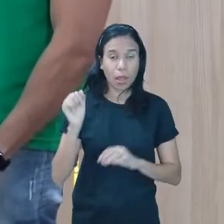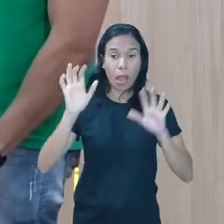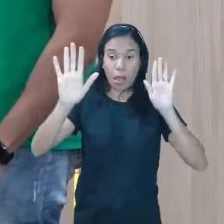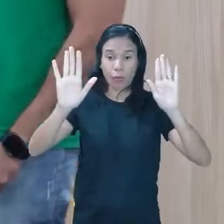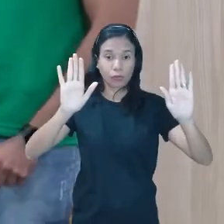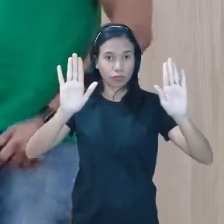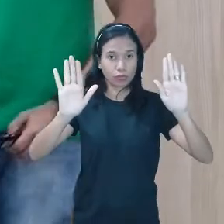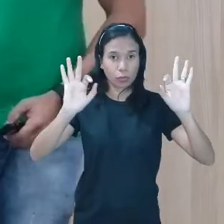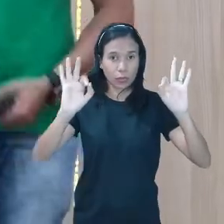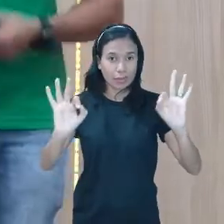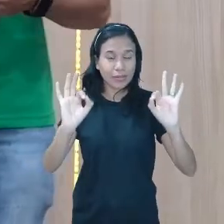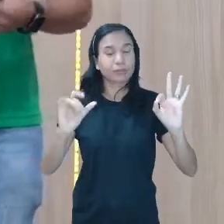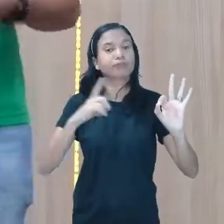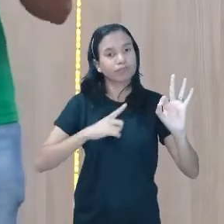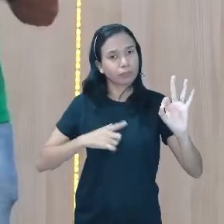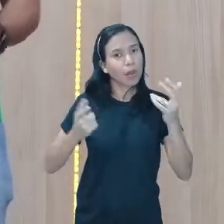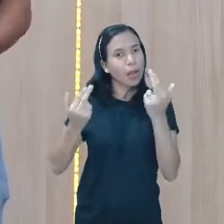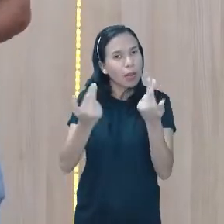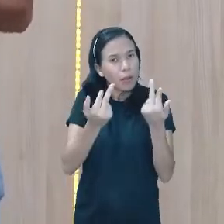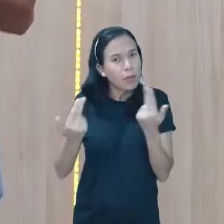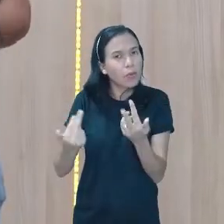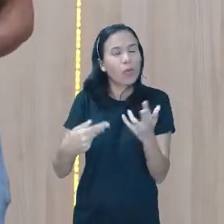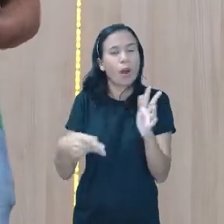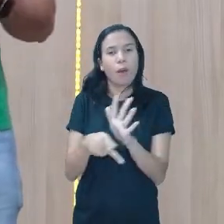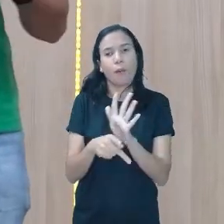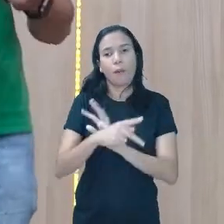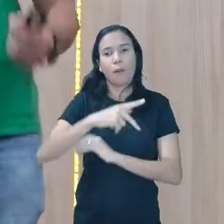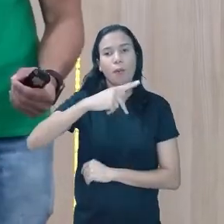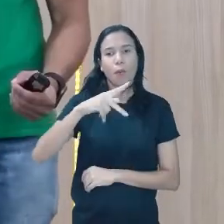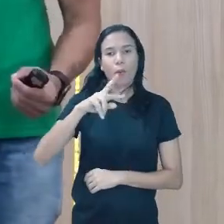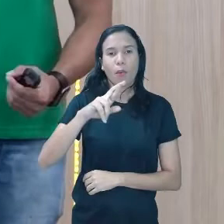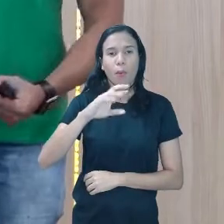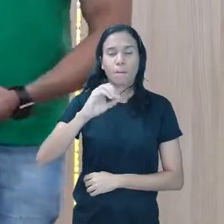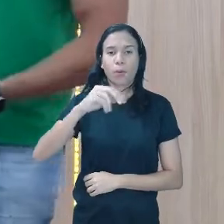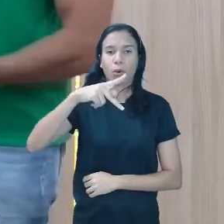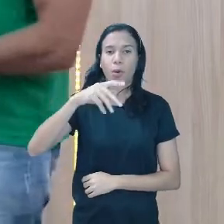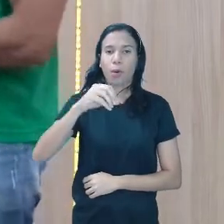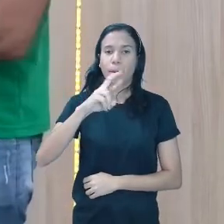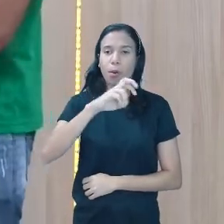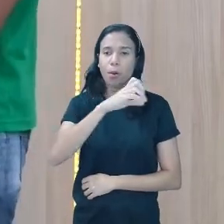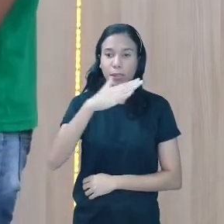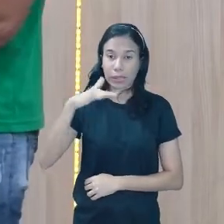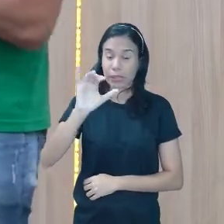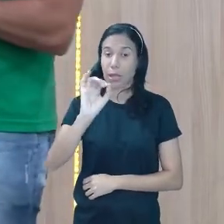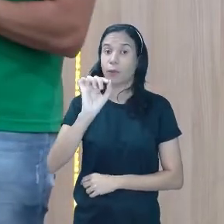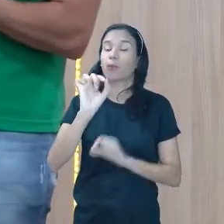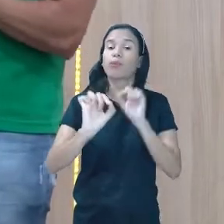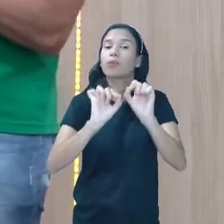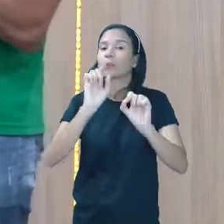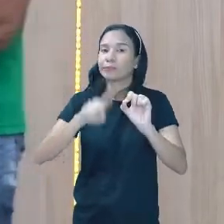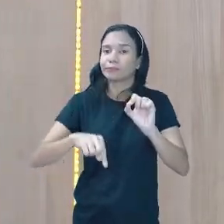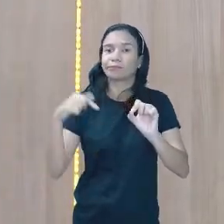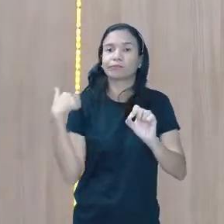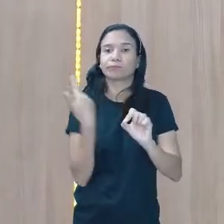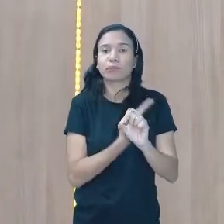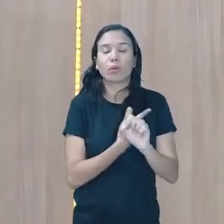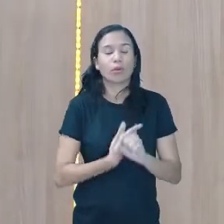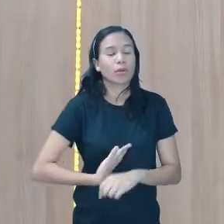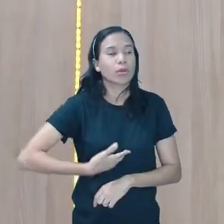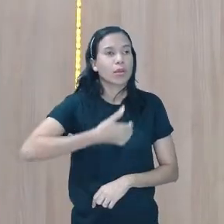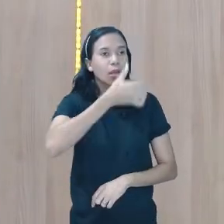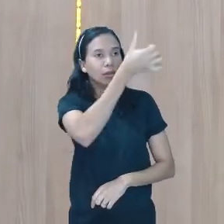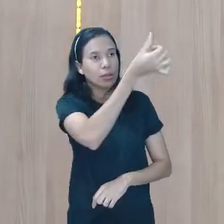duas razões aí, elas estão na mesma proporção. Na proporção na qual eu diminuí